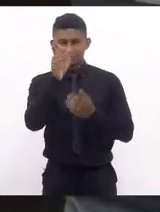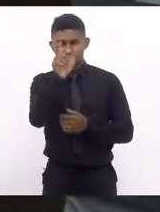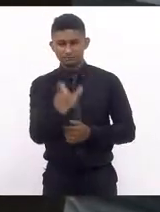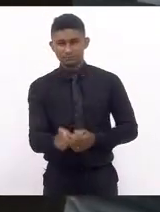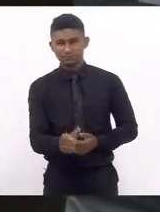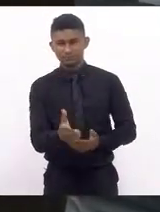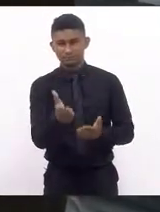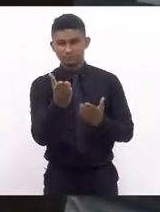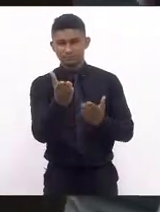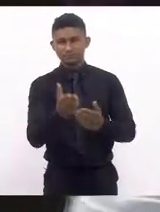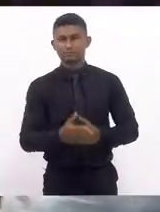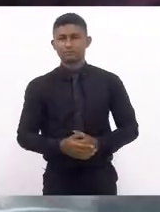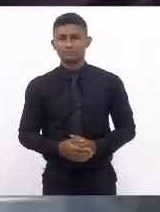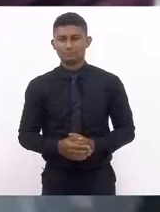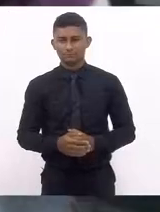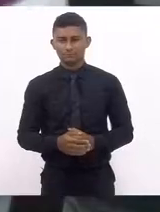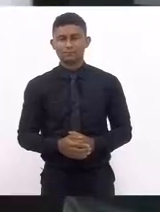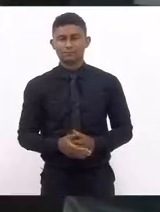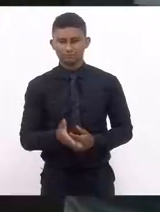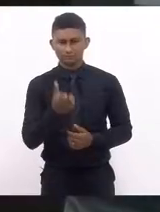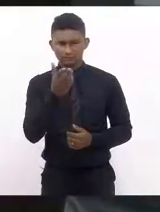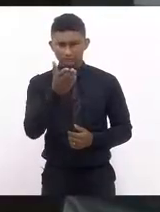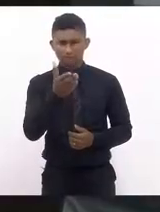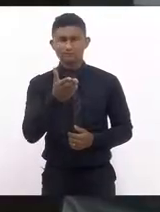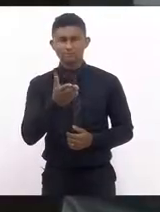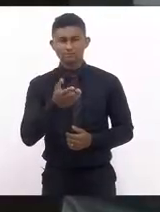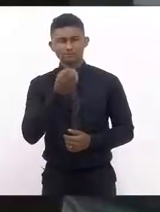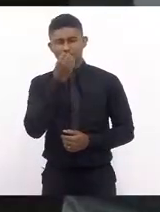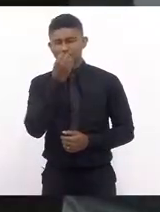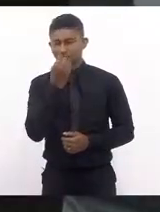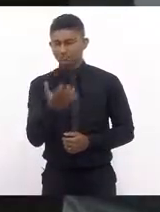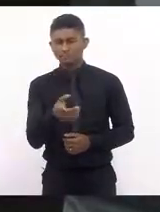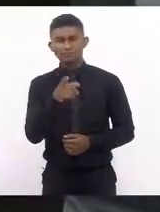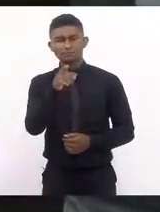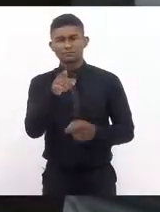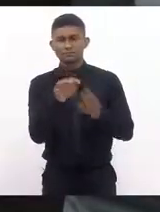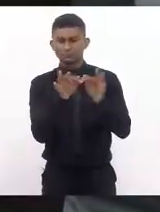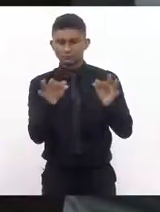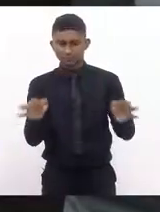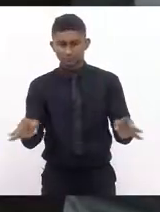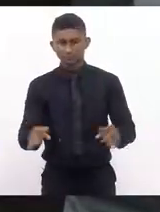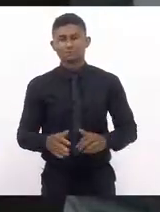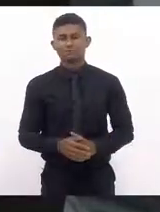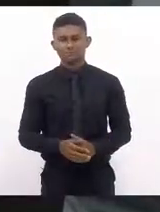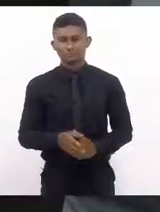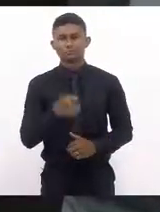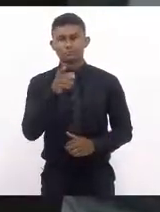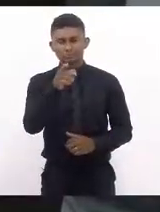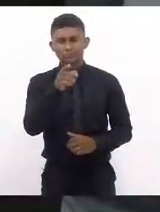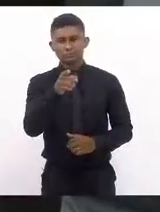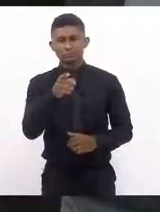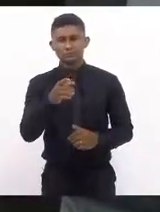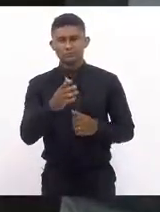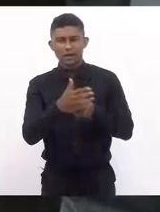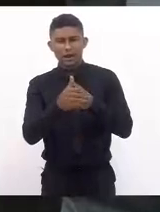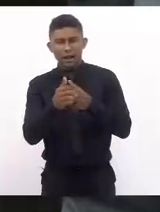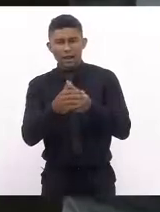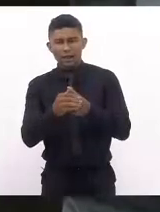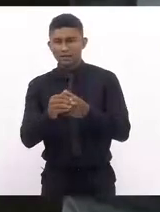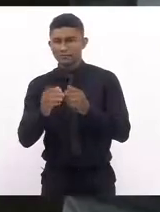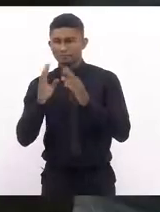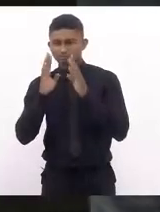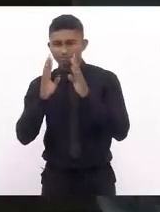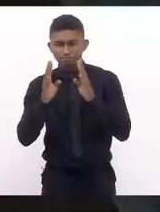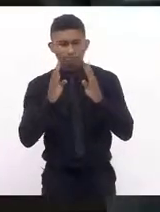né sempre muito simpático a sua simplicidade O seu carisma o seu carinho com